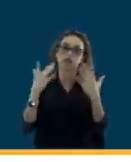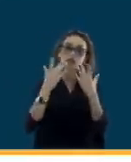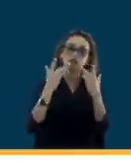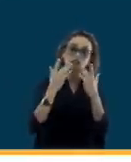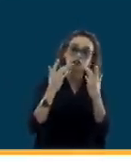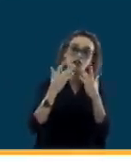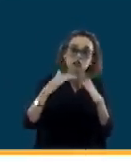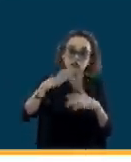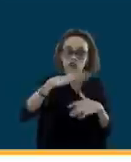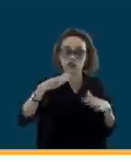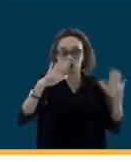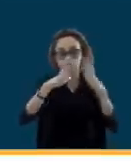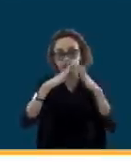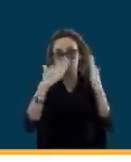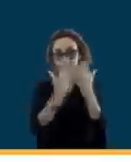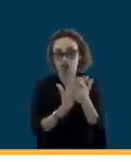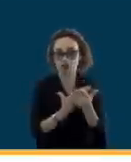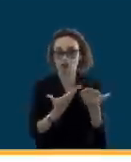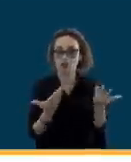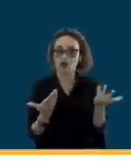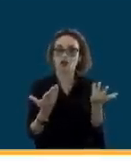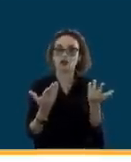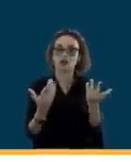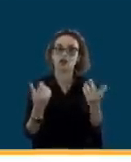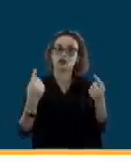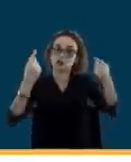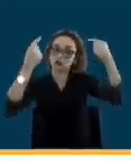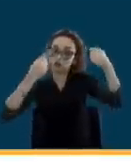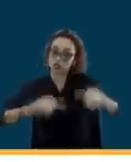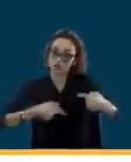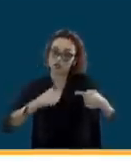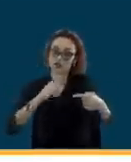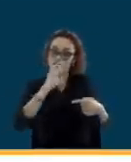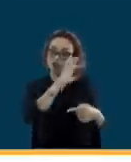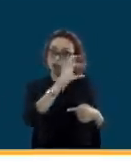Mas o grande desafio de cada gestor